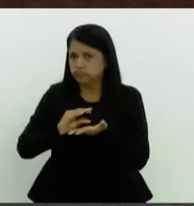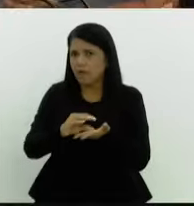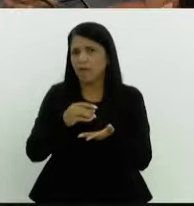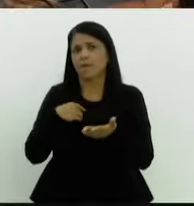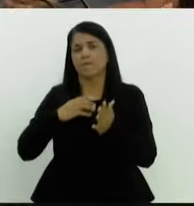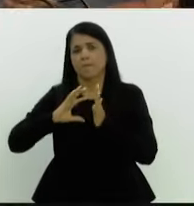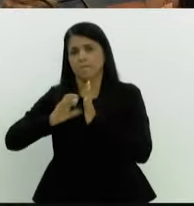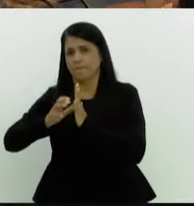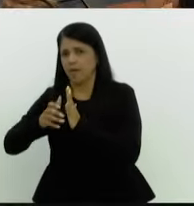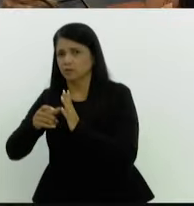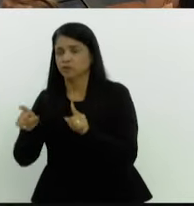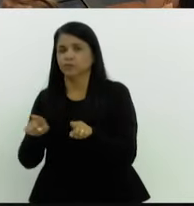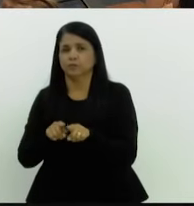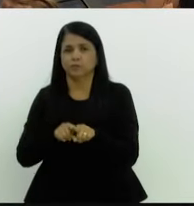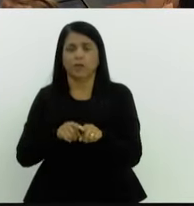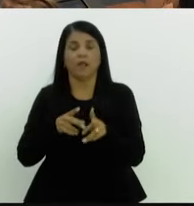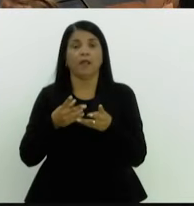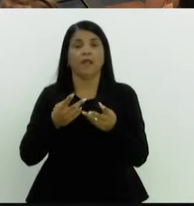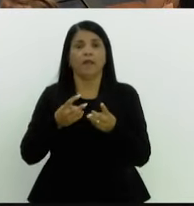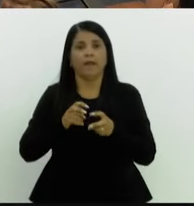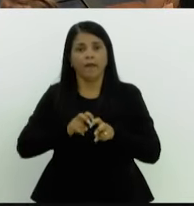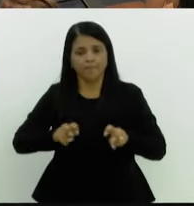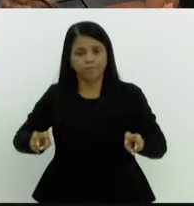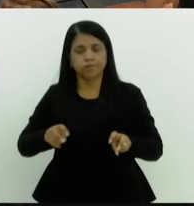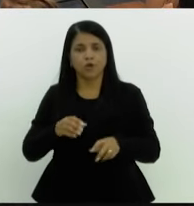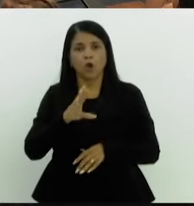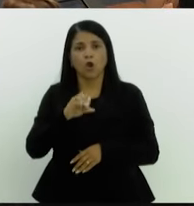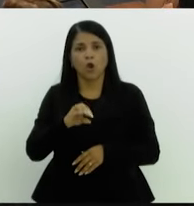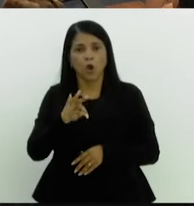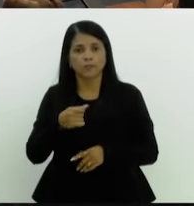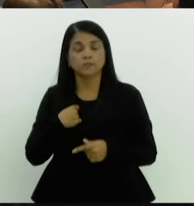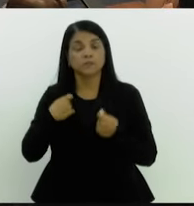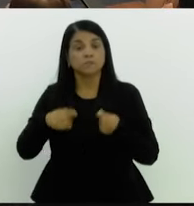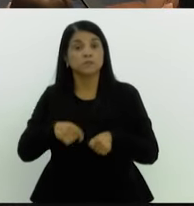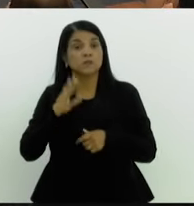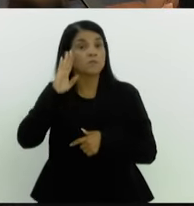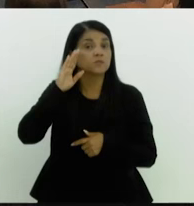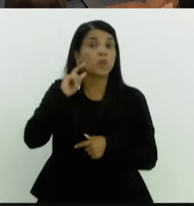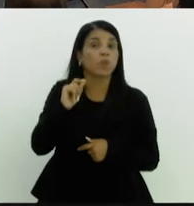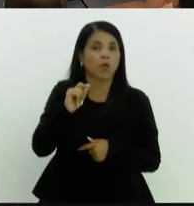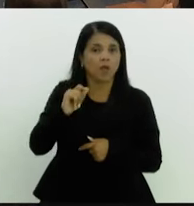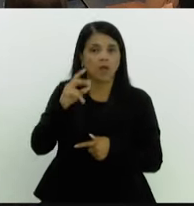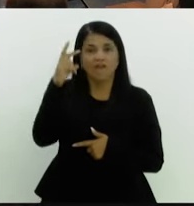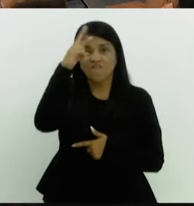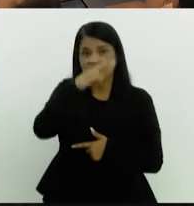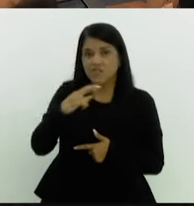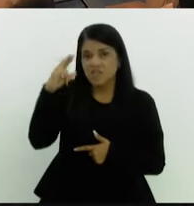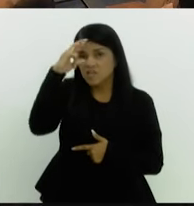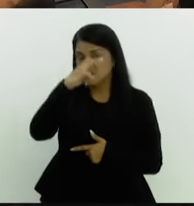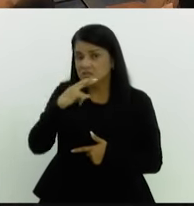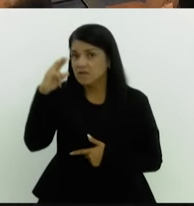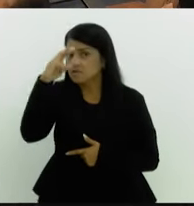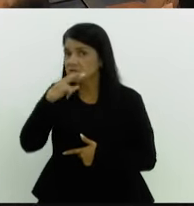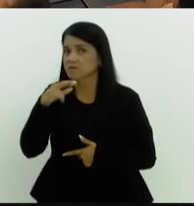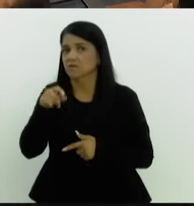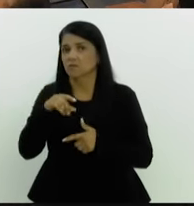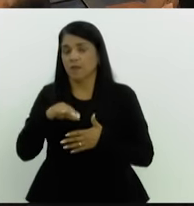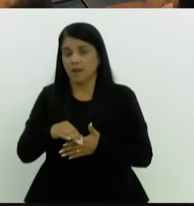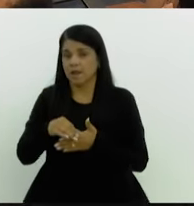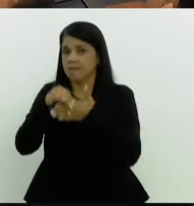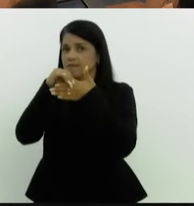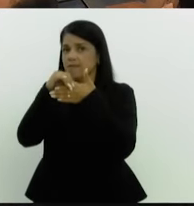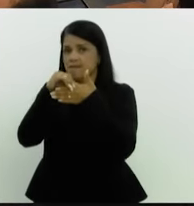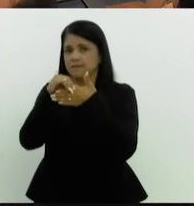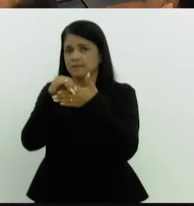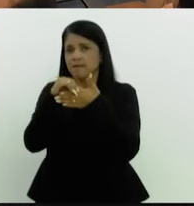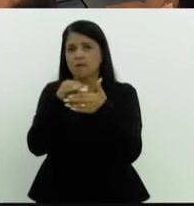a gente já tem aí as cadeiras o que a gente precisa é uma fiscalização nos diretórios municipais para que essas lideranças que existem em